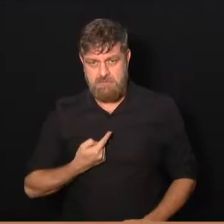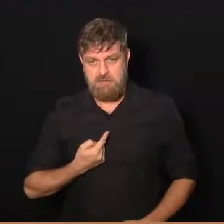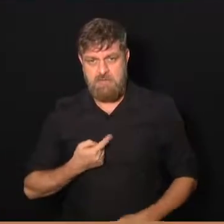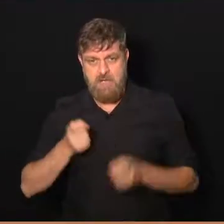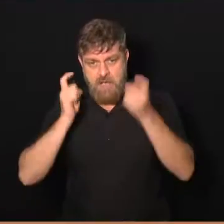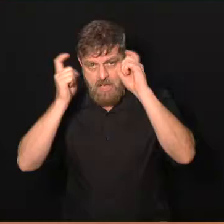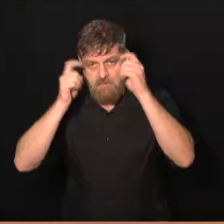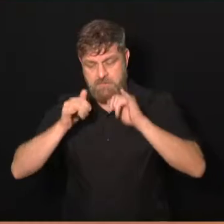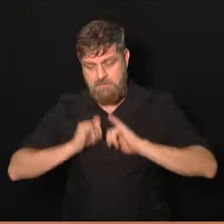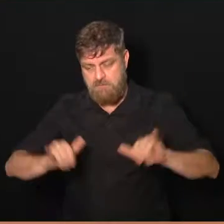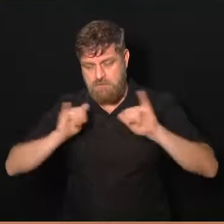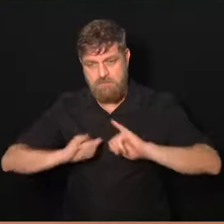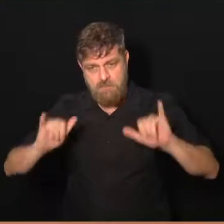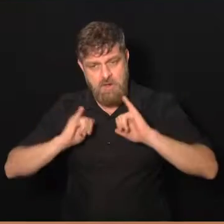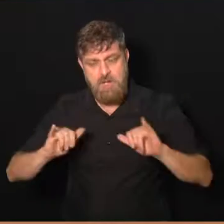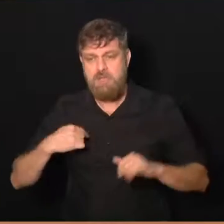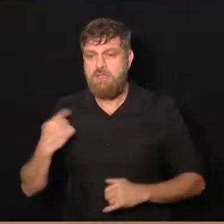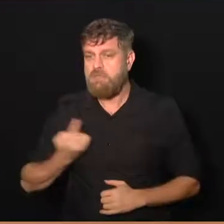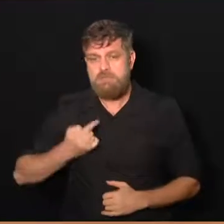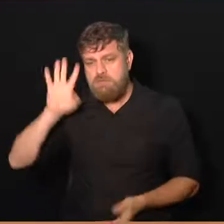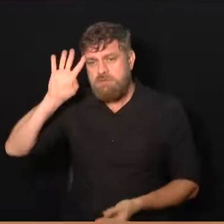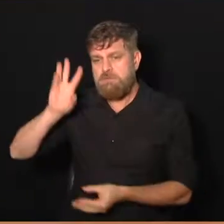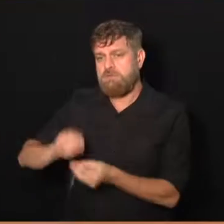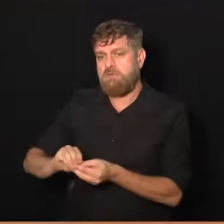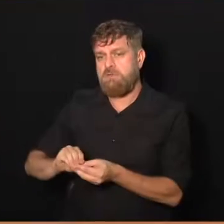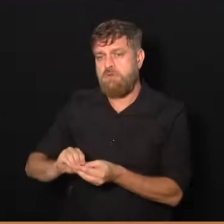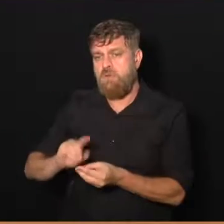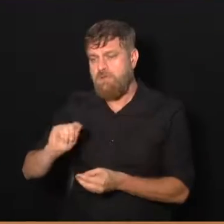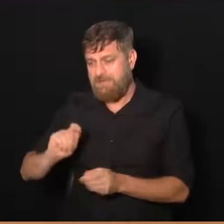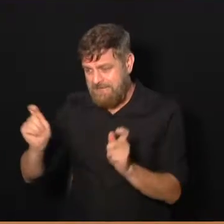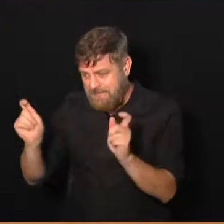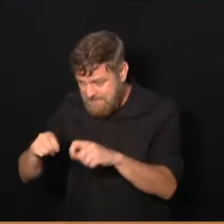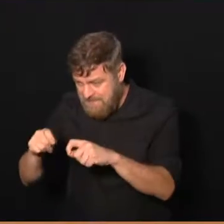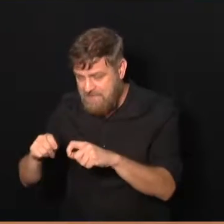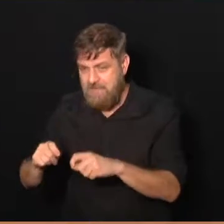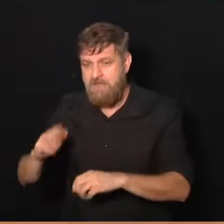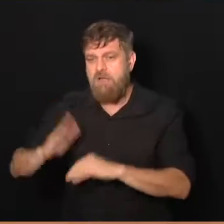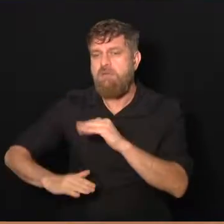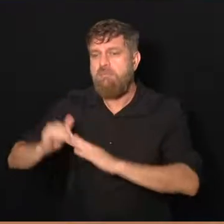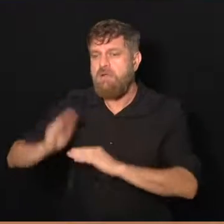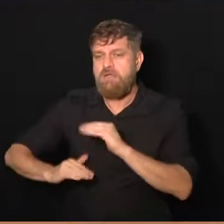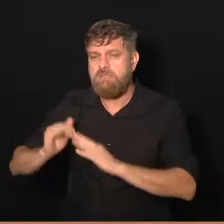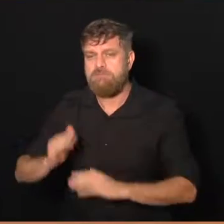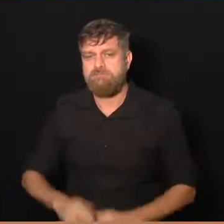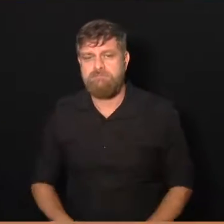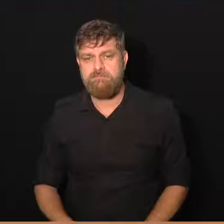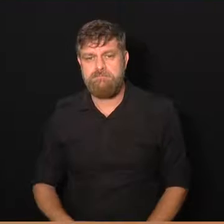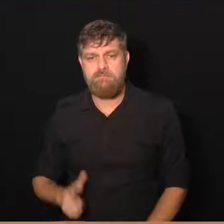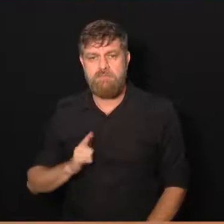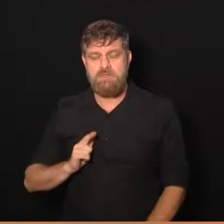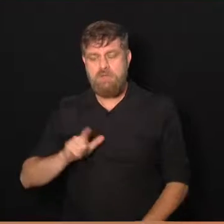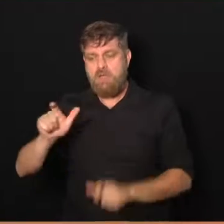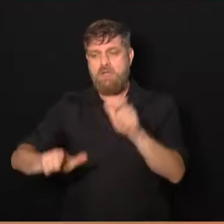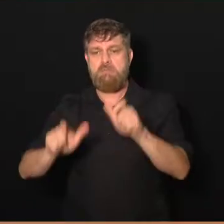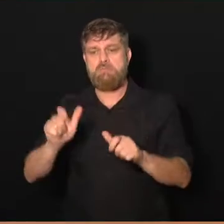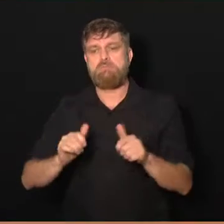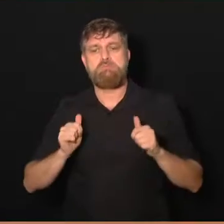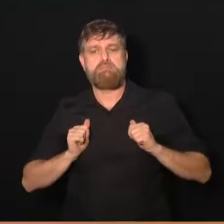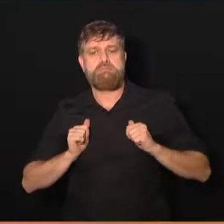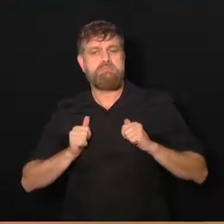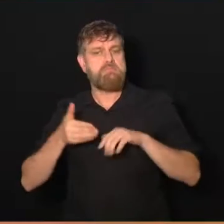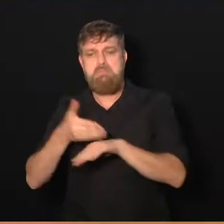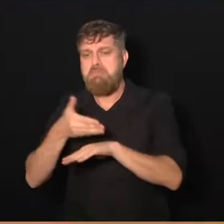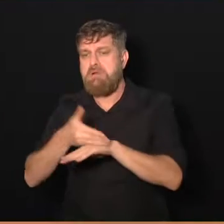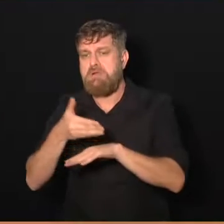foi divulgada, de decidir o que pode ser feito, o que deveria ser feito, e e as pessoas não participam,